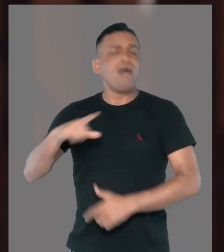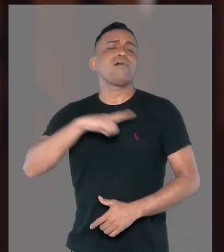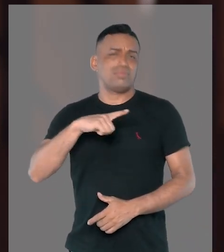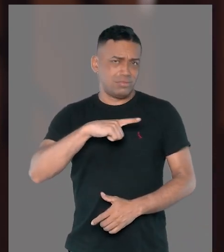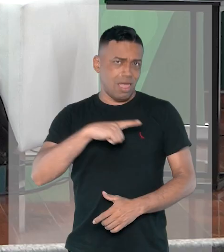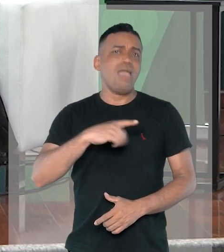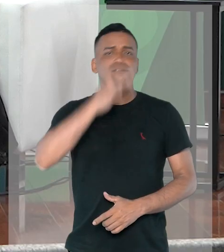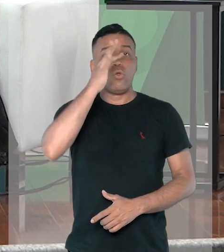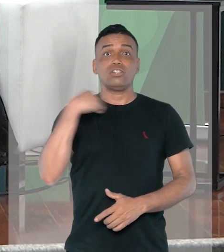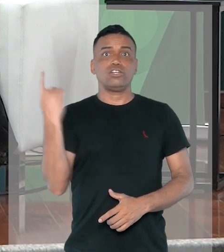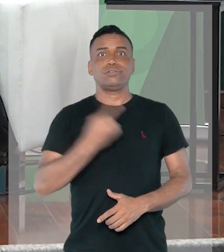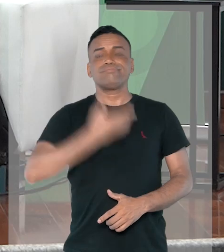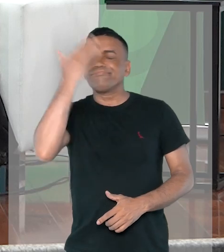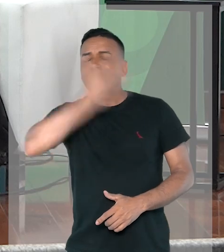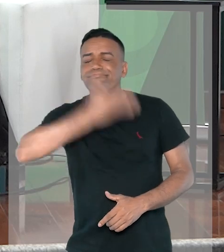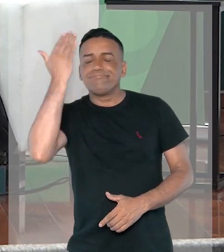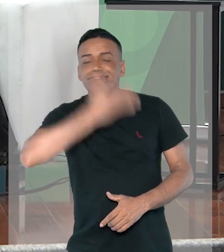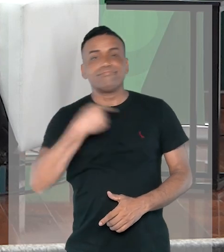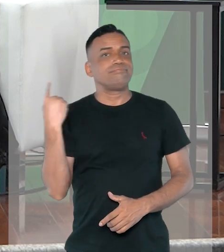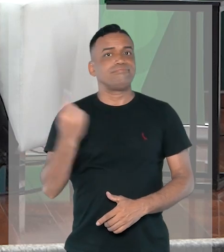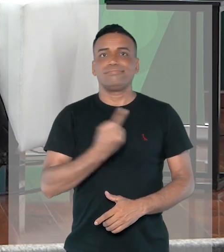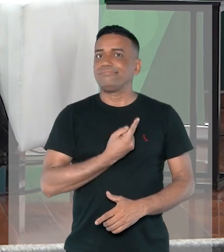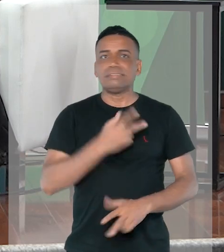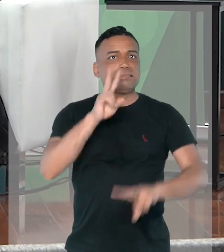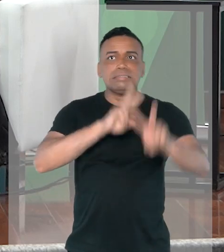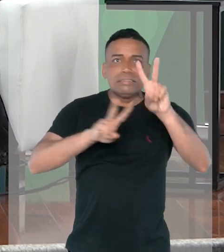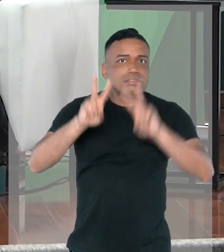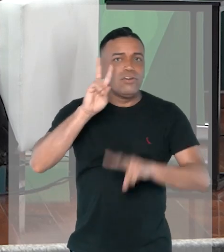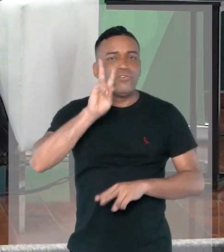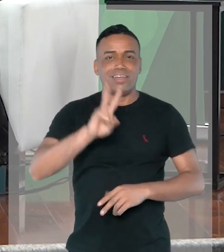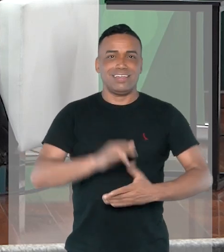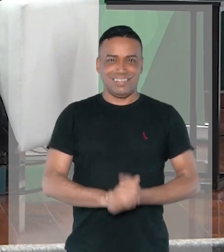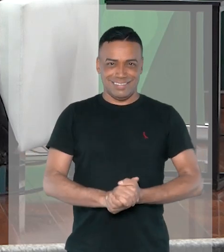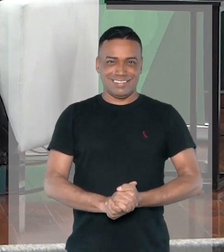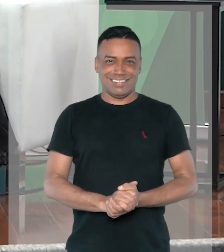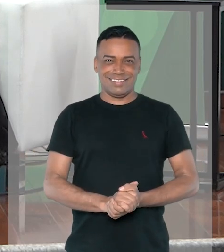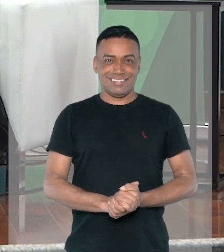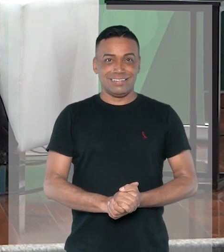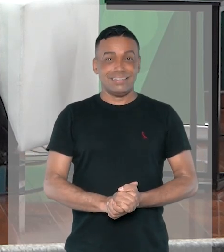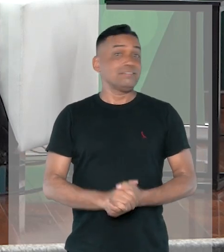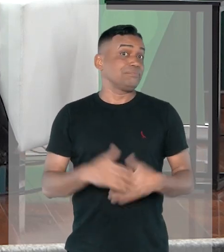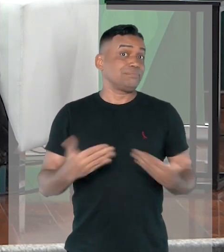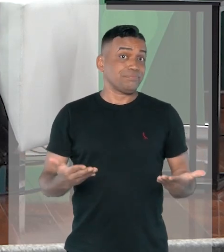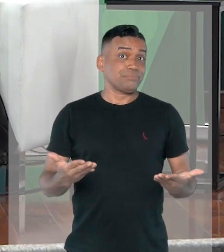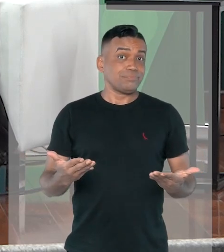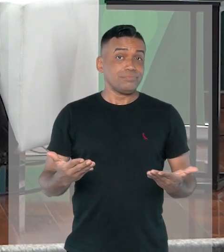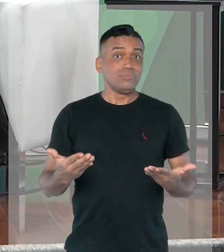E a gente não vê. São coisas que se tornaram invisíveis para nós. E não perder